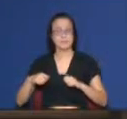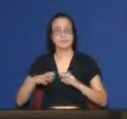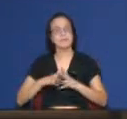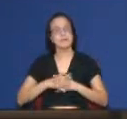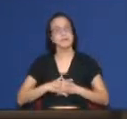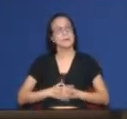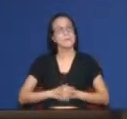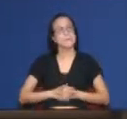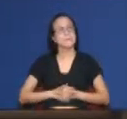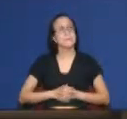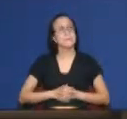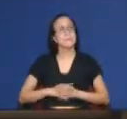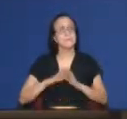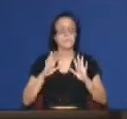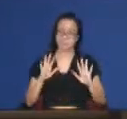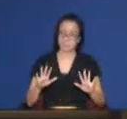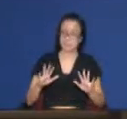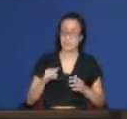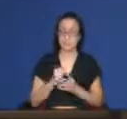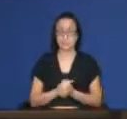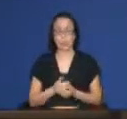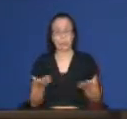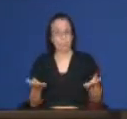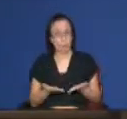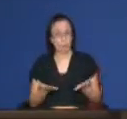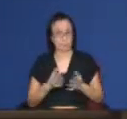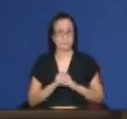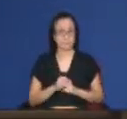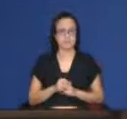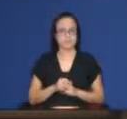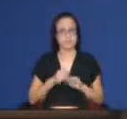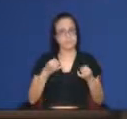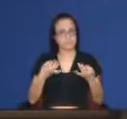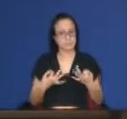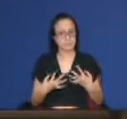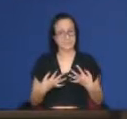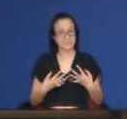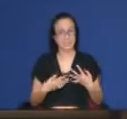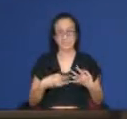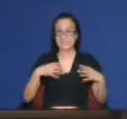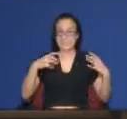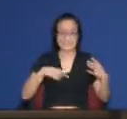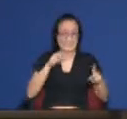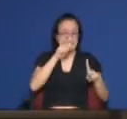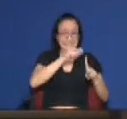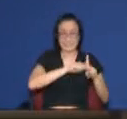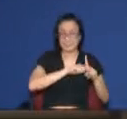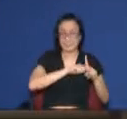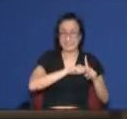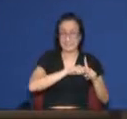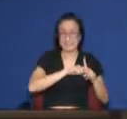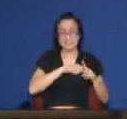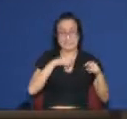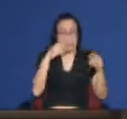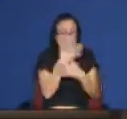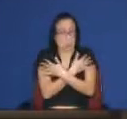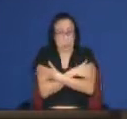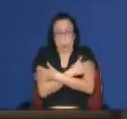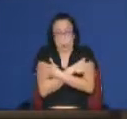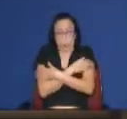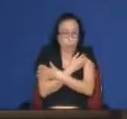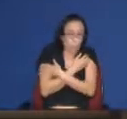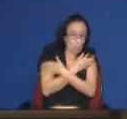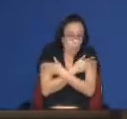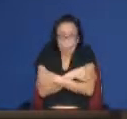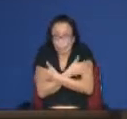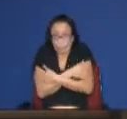10%. Então, essa é uma situação de hoje. A estiagem começou esse mês, com a chegada do inverno, e a gente começou o inverno